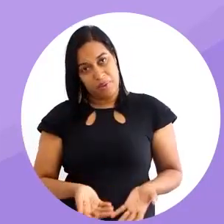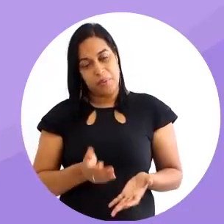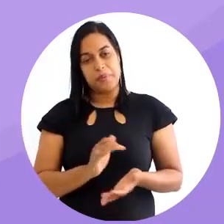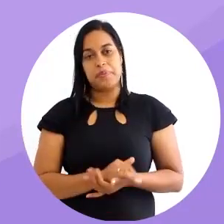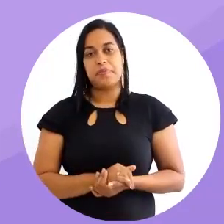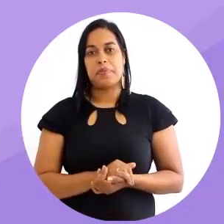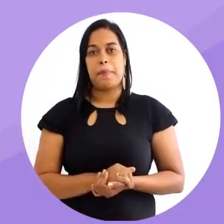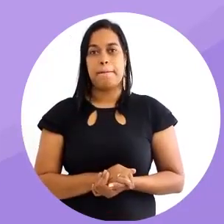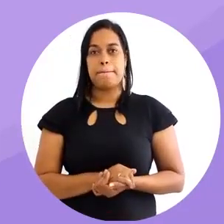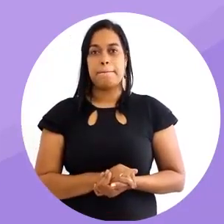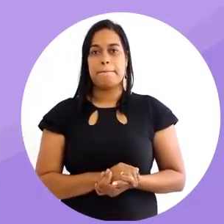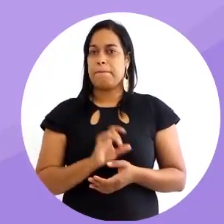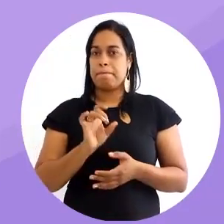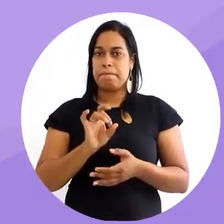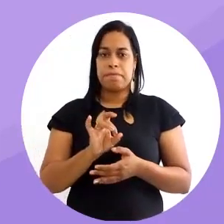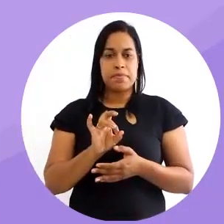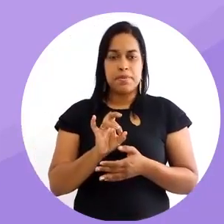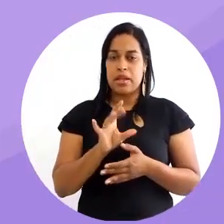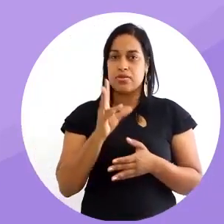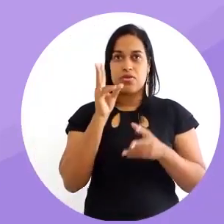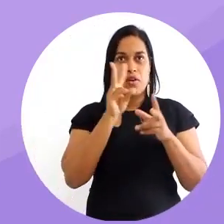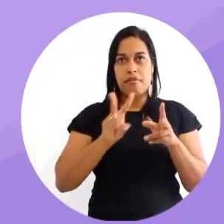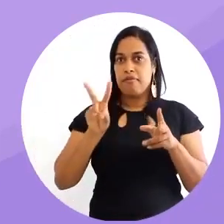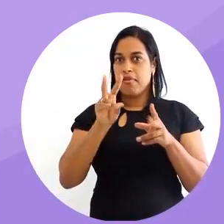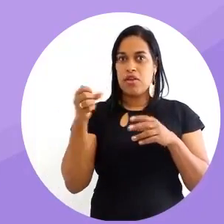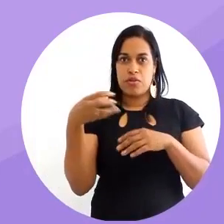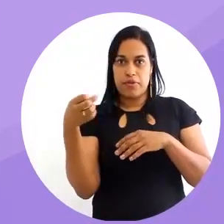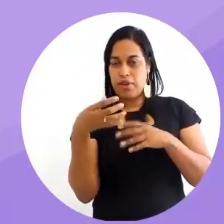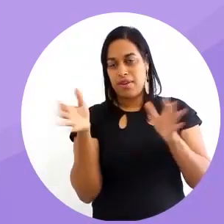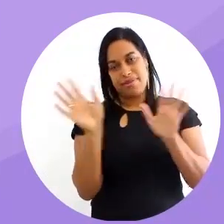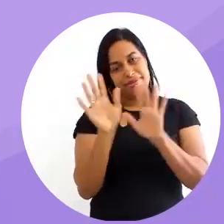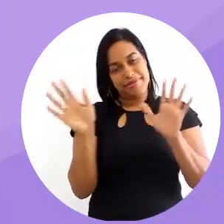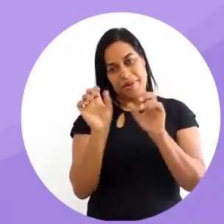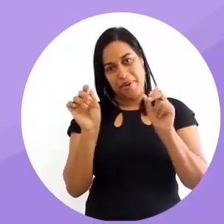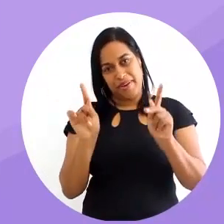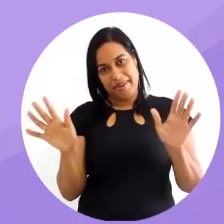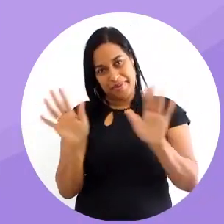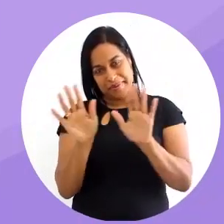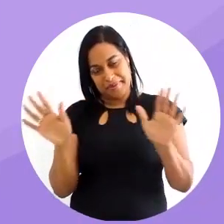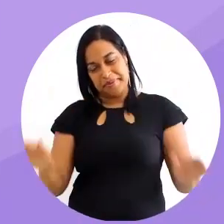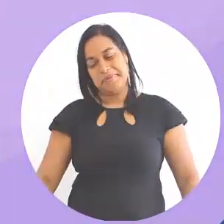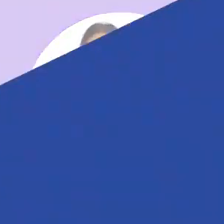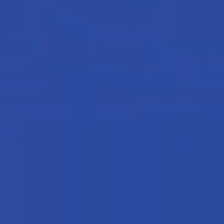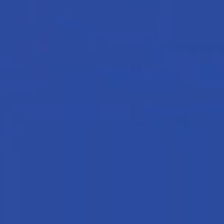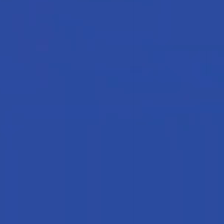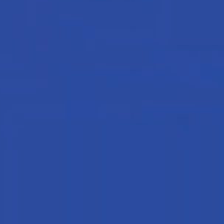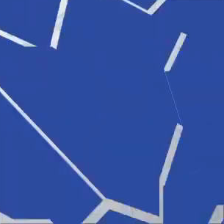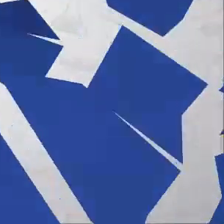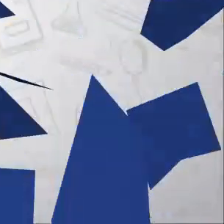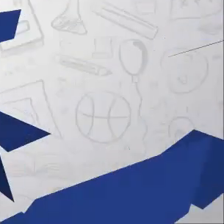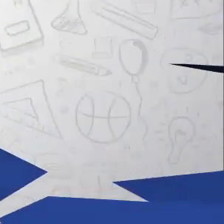No mais, basta seguir as tendências, ok? Até a próxima. Tchau, tchau.